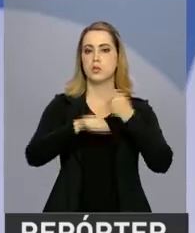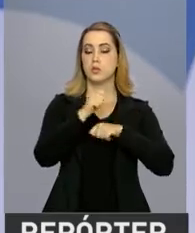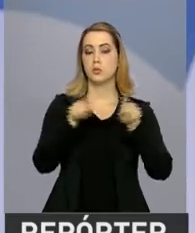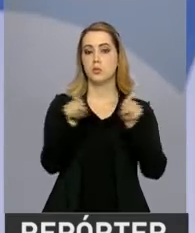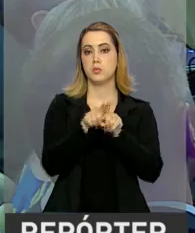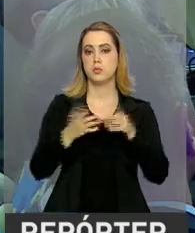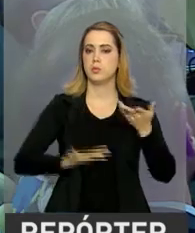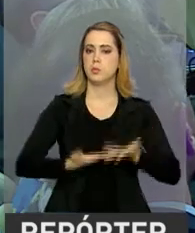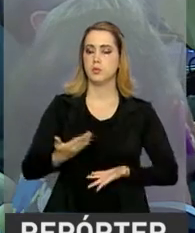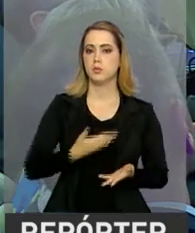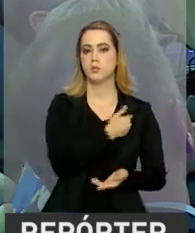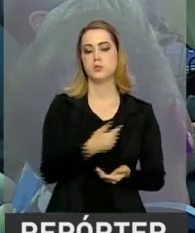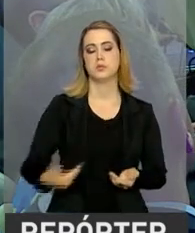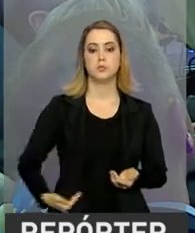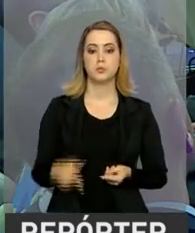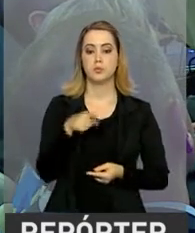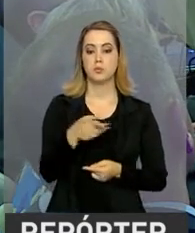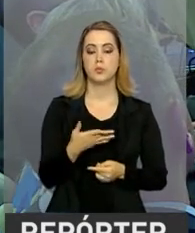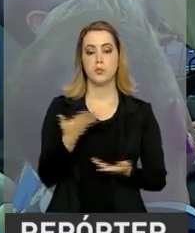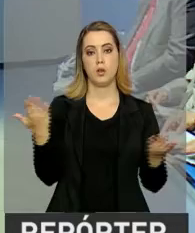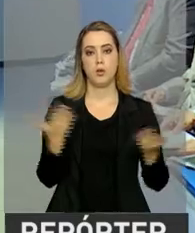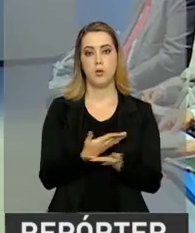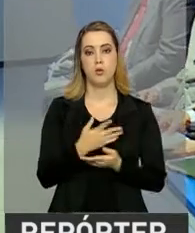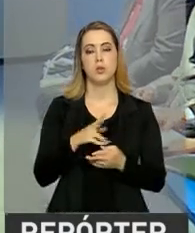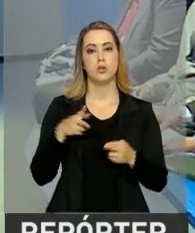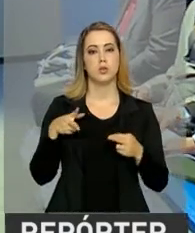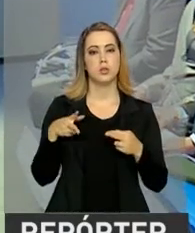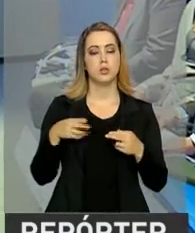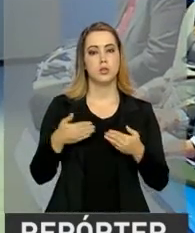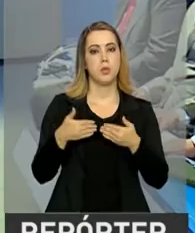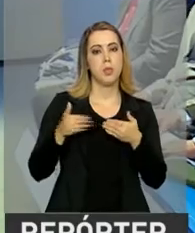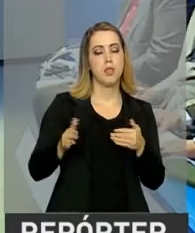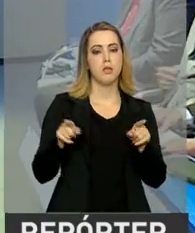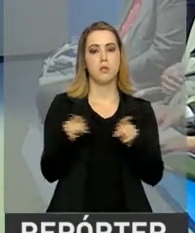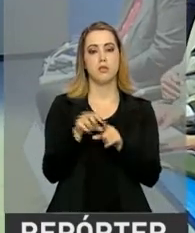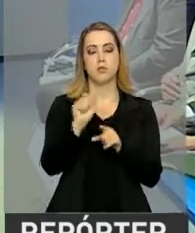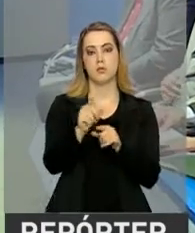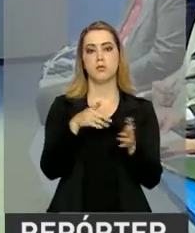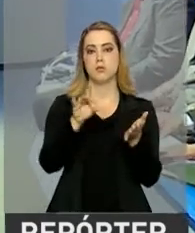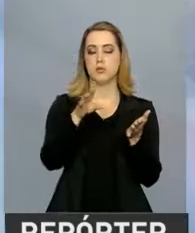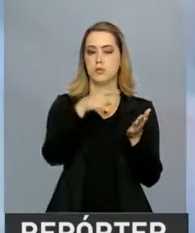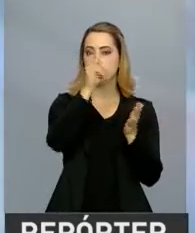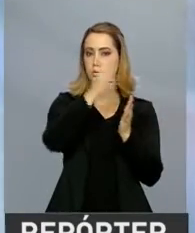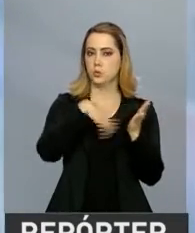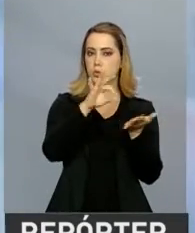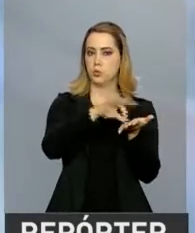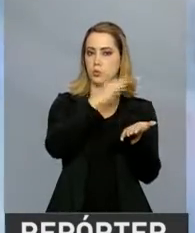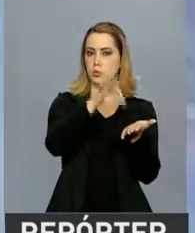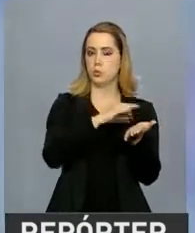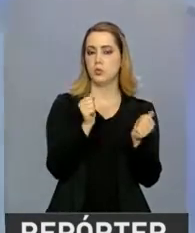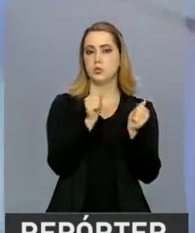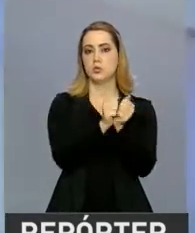governo brasileiro. No lançamento do Centro de Transparência, também foi assinado um protocolo de intenções entre a Microsoft e